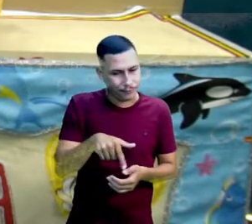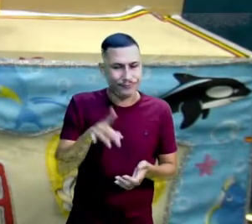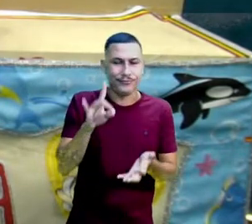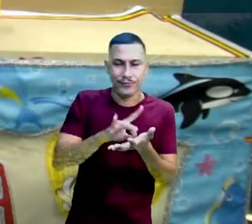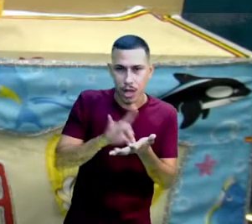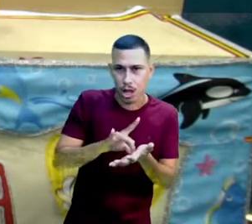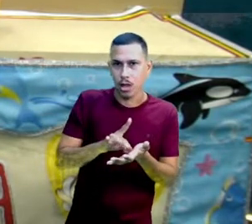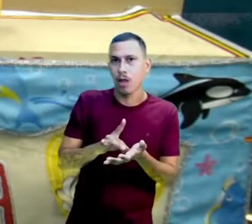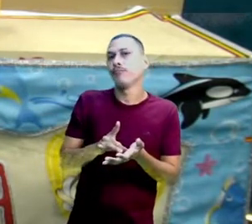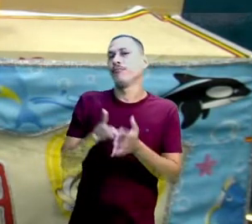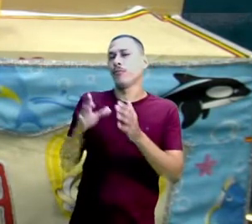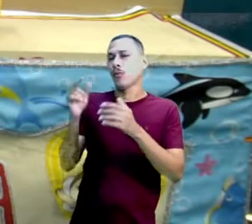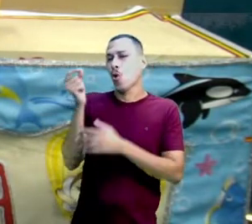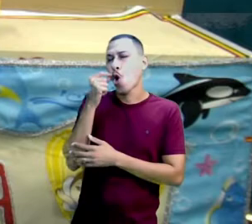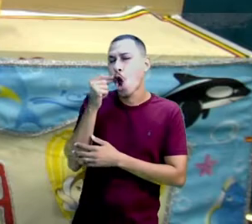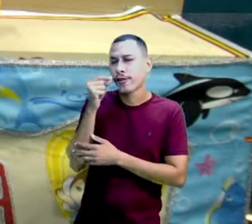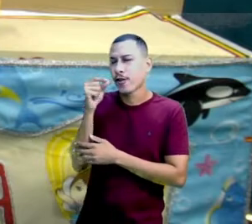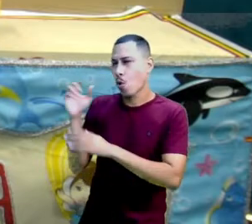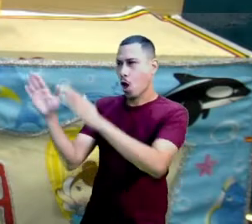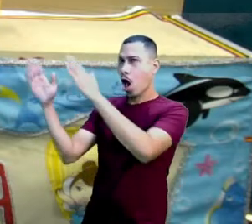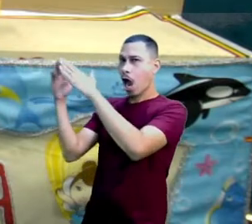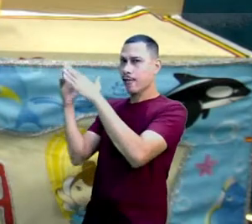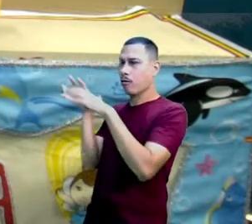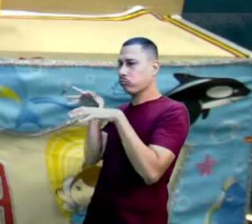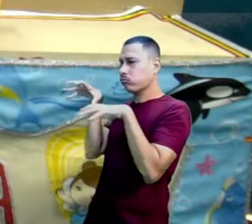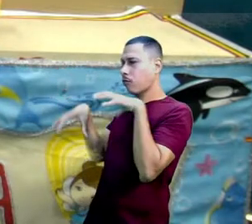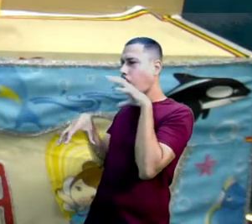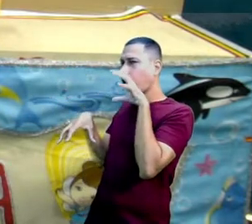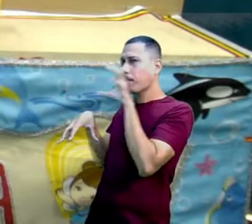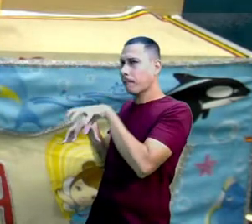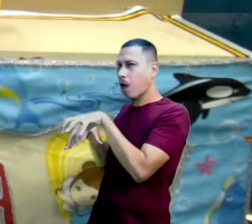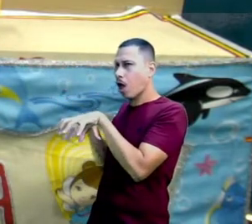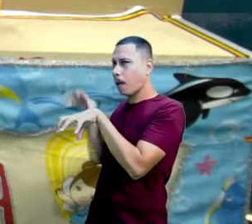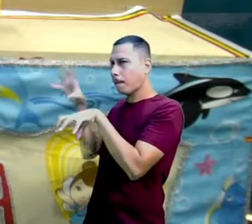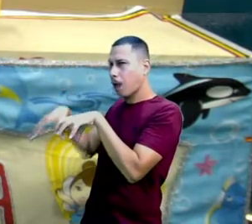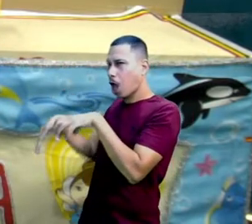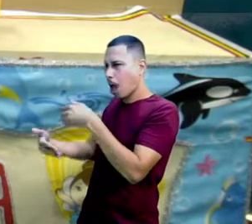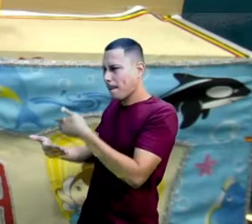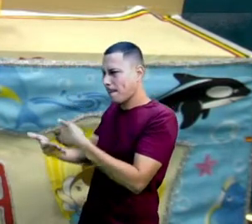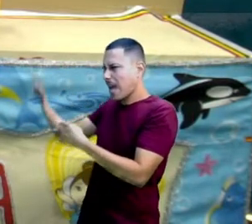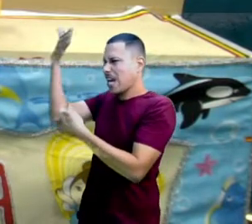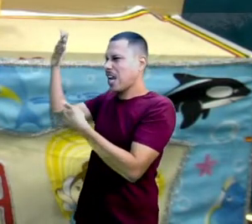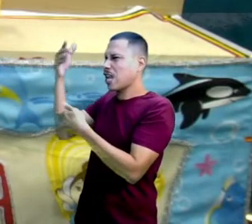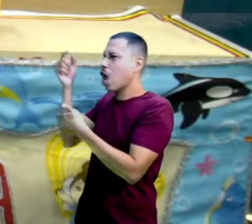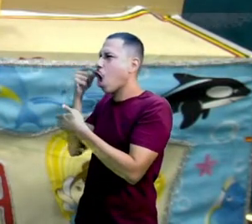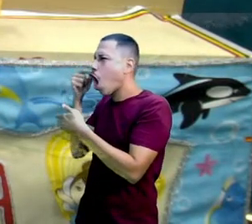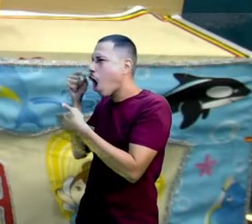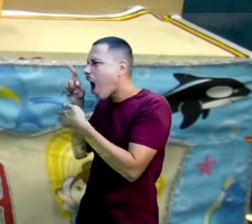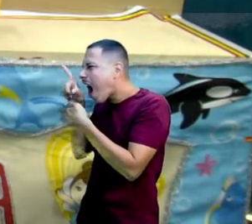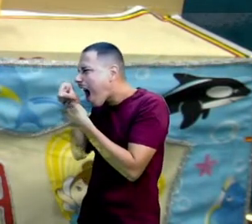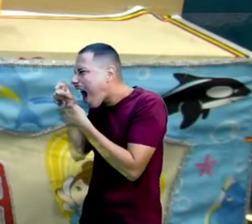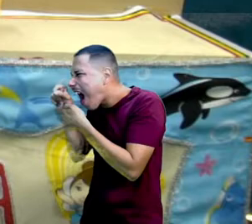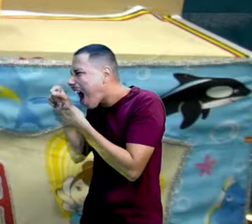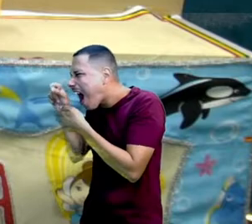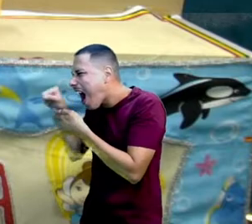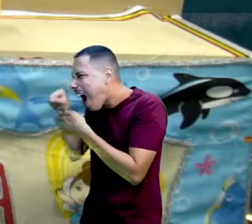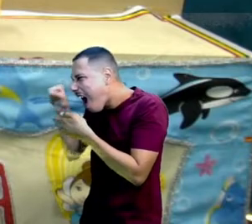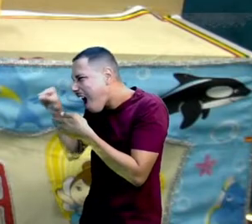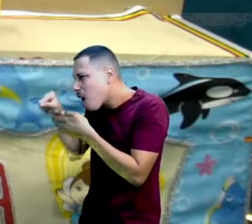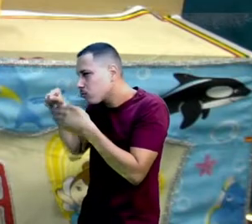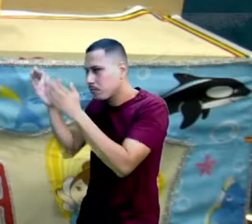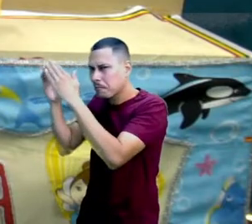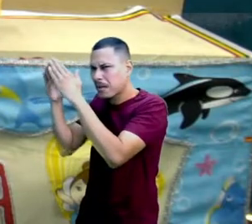fez. Chegou na casa. Fez um buraquinho lá na parede, ó. E entrou. e fez sua casa